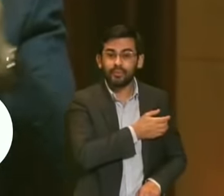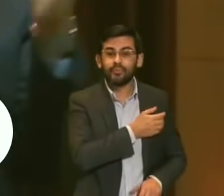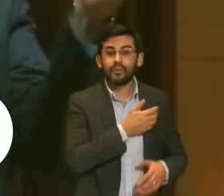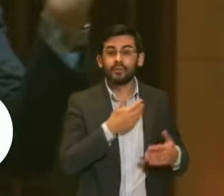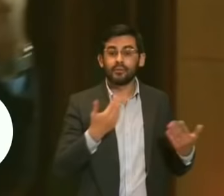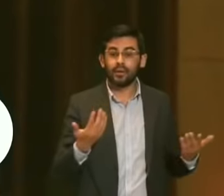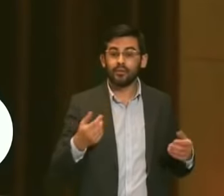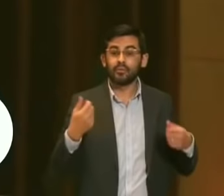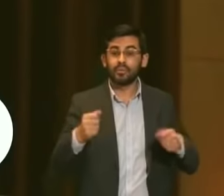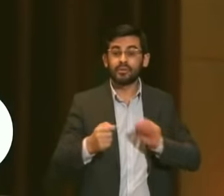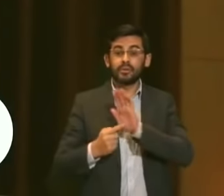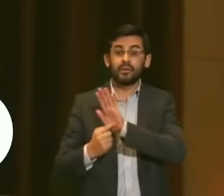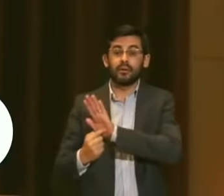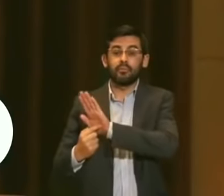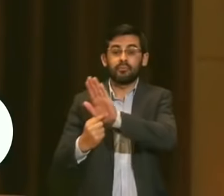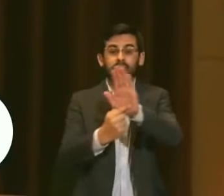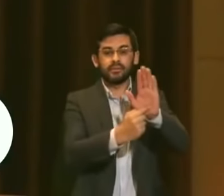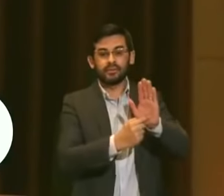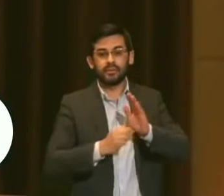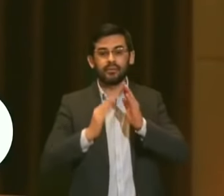aí você tem que levar para a igreja.